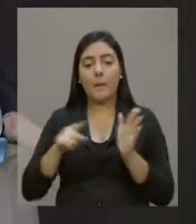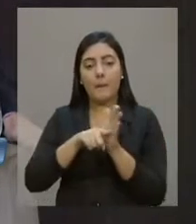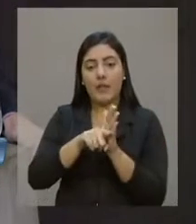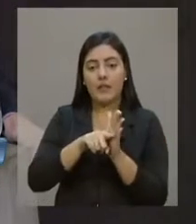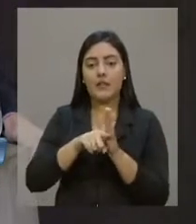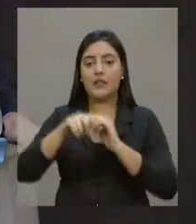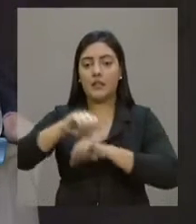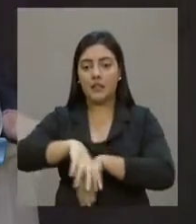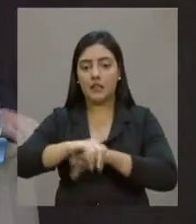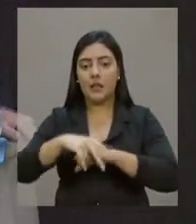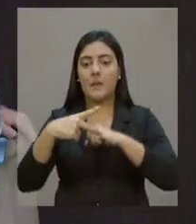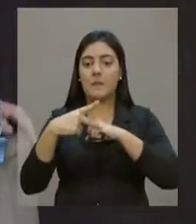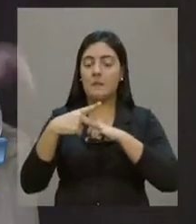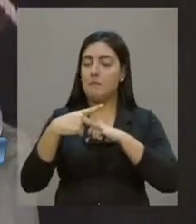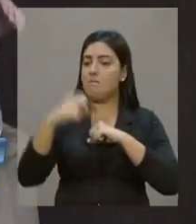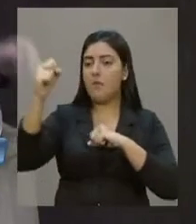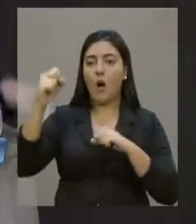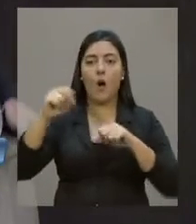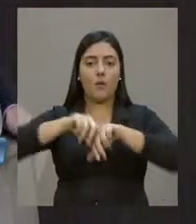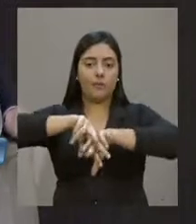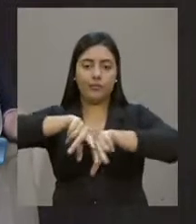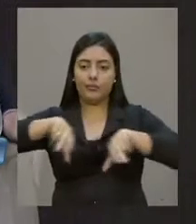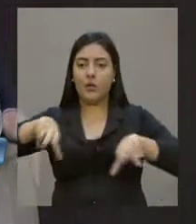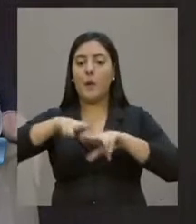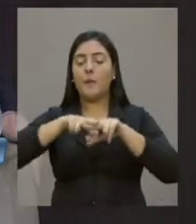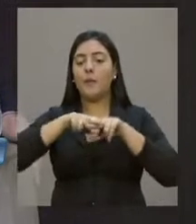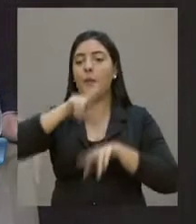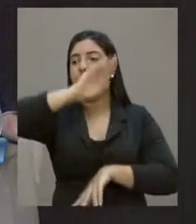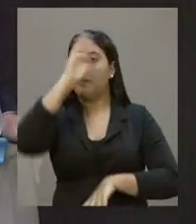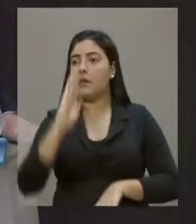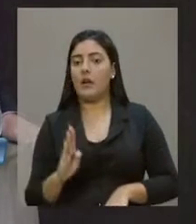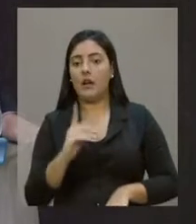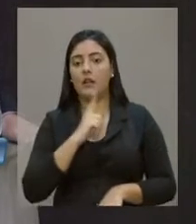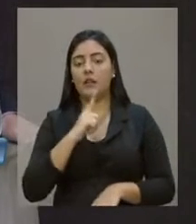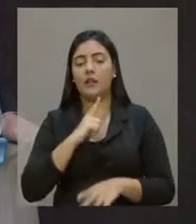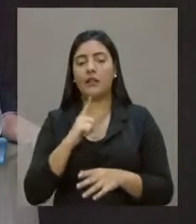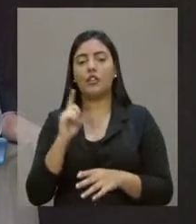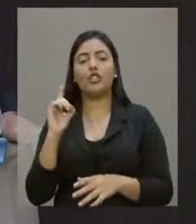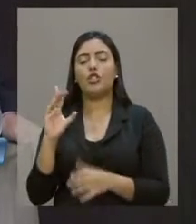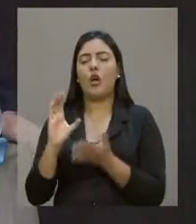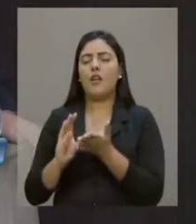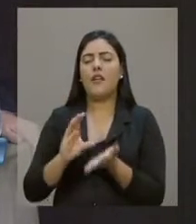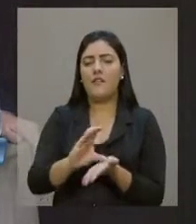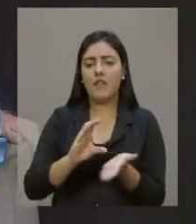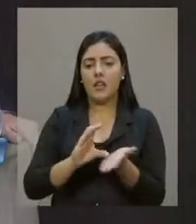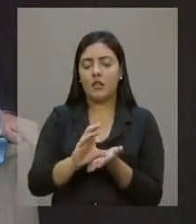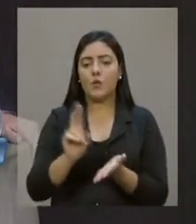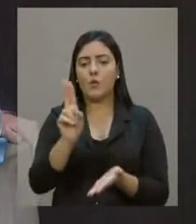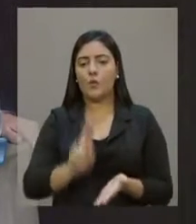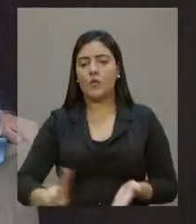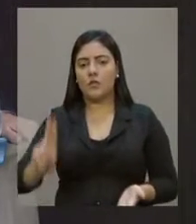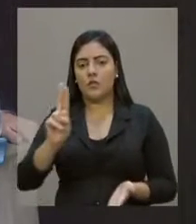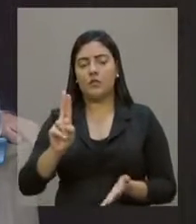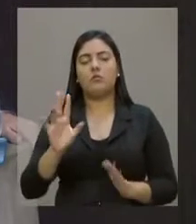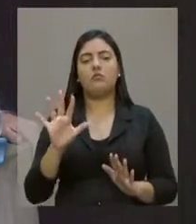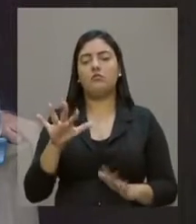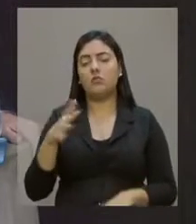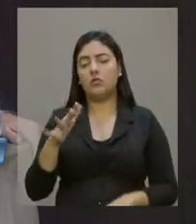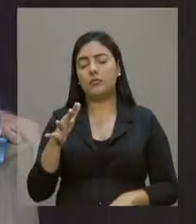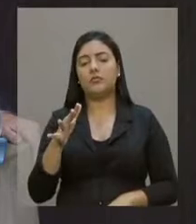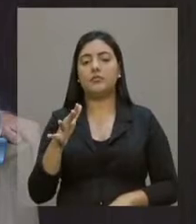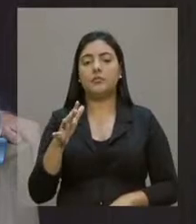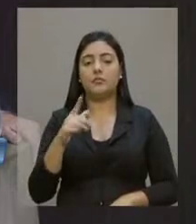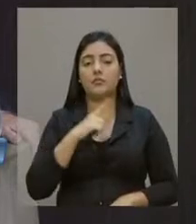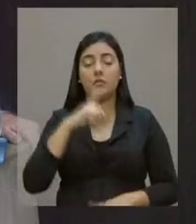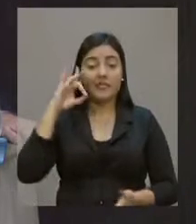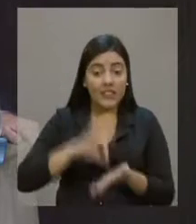pesquisa sólidos. Por isso que o Brasil ele só vai investir em universidades,